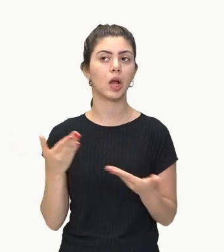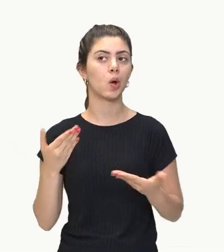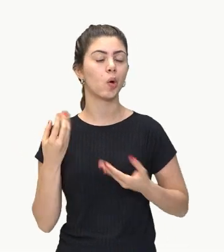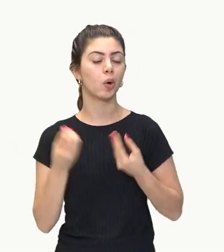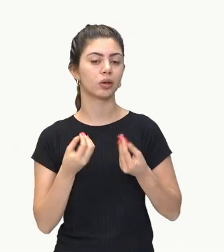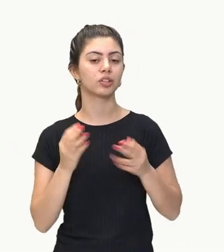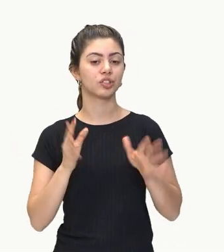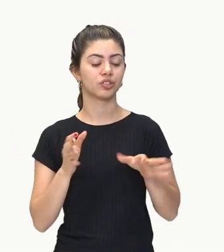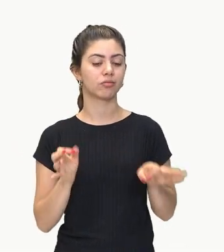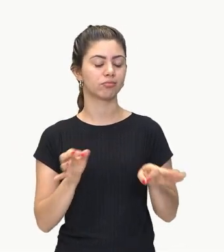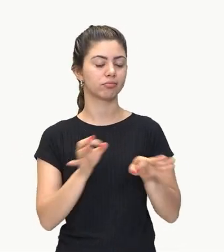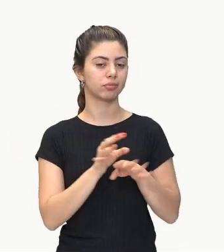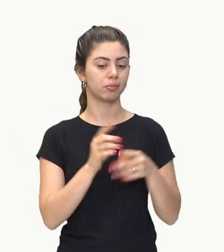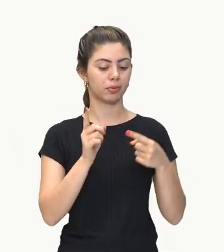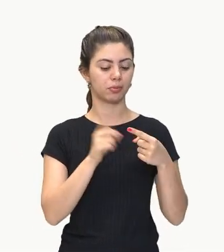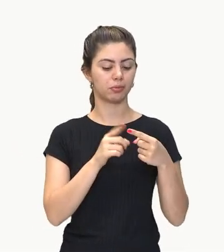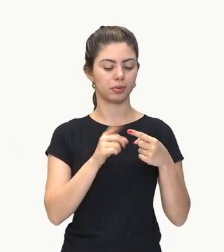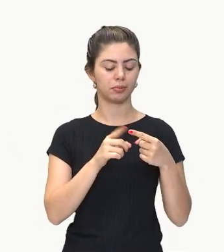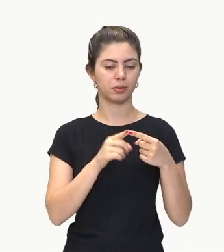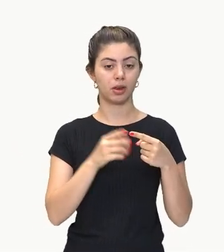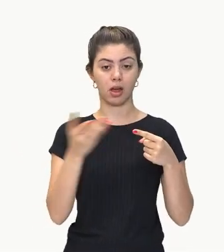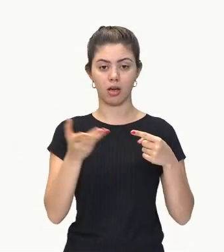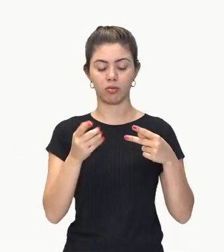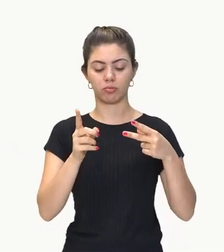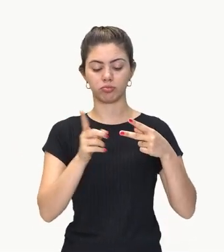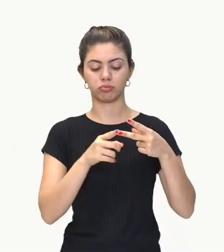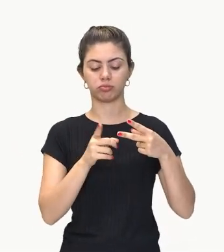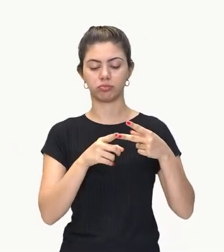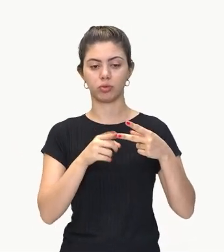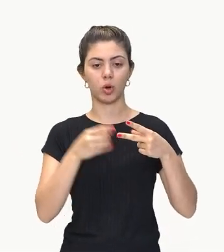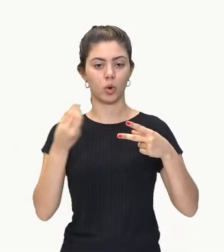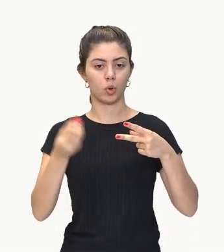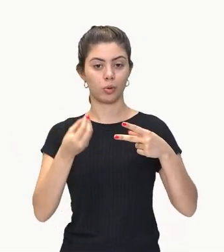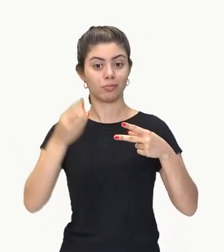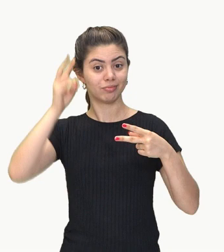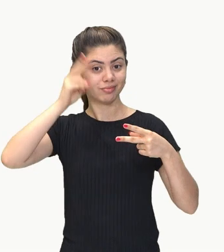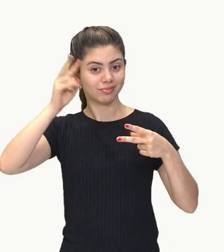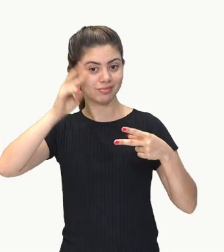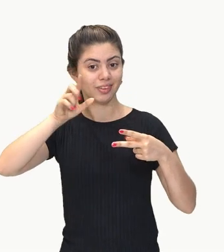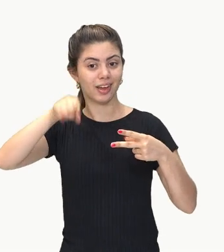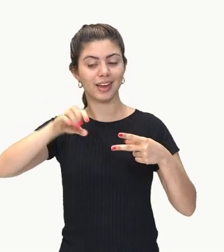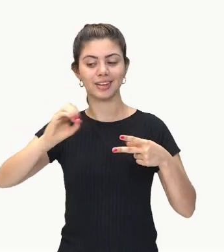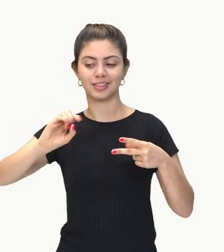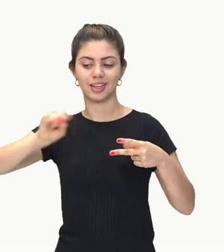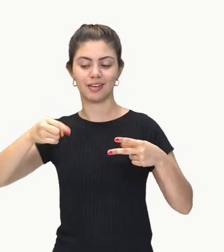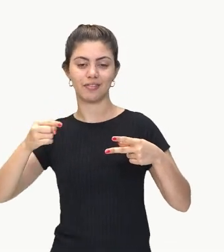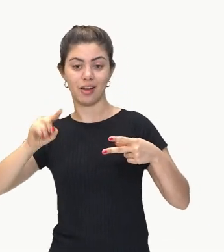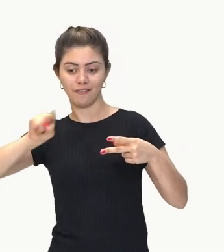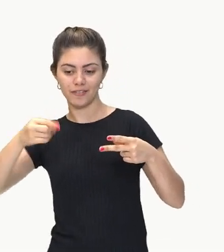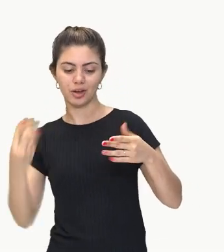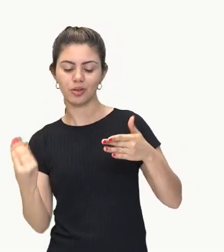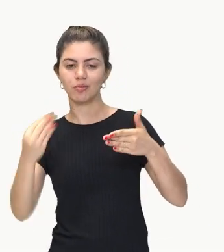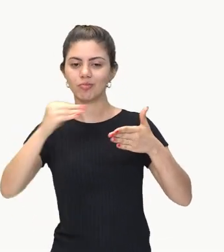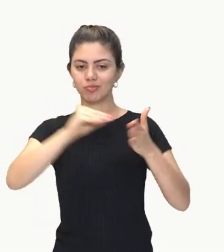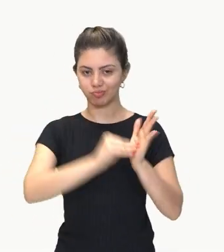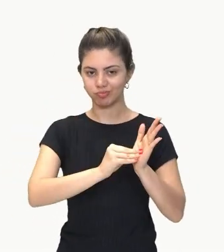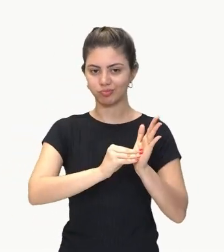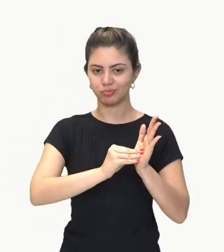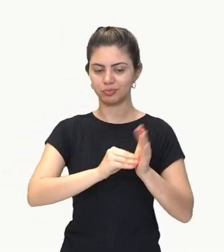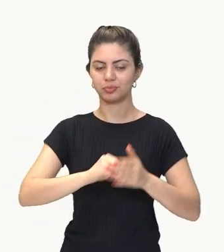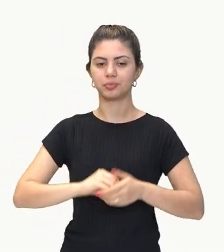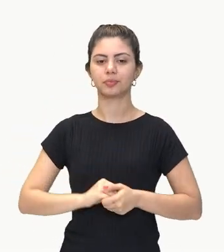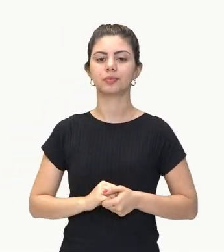a nossa primeira etapa. Vamos agora fazer a segunda etapa, que é o quê? Colocar as nossas